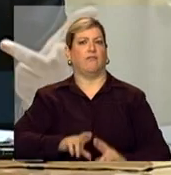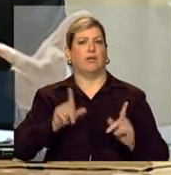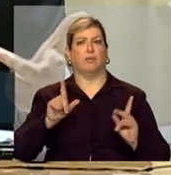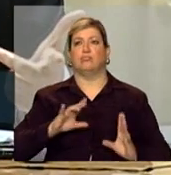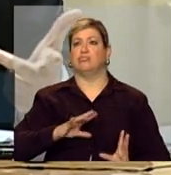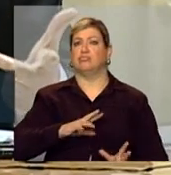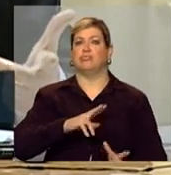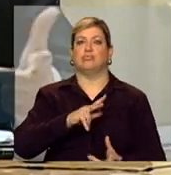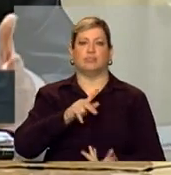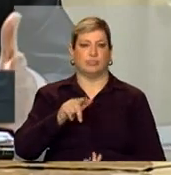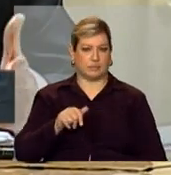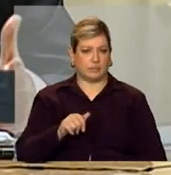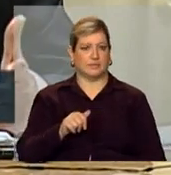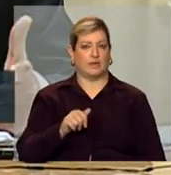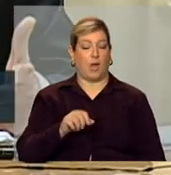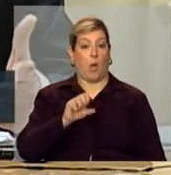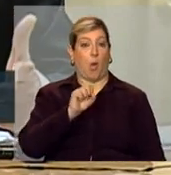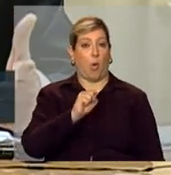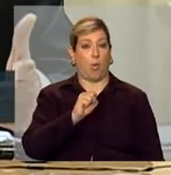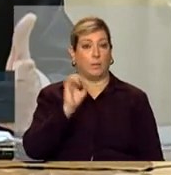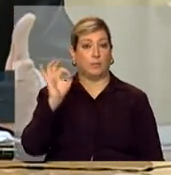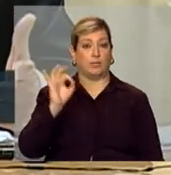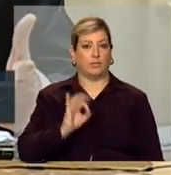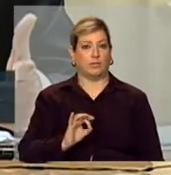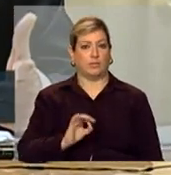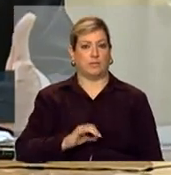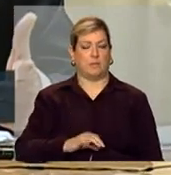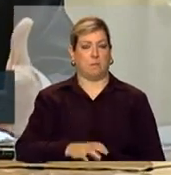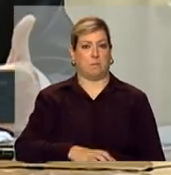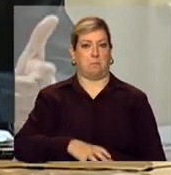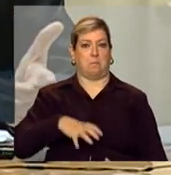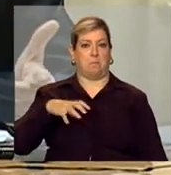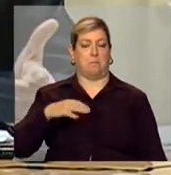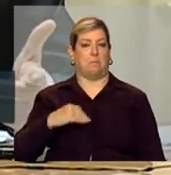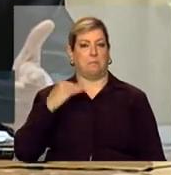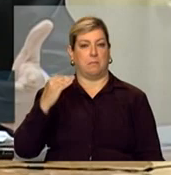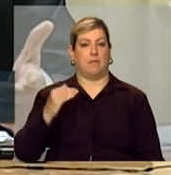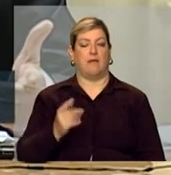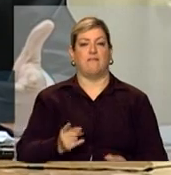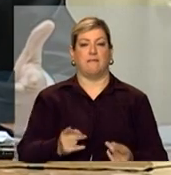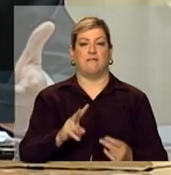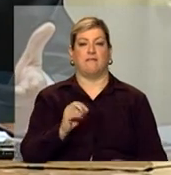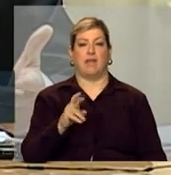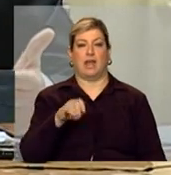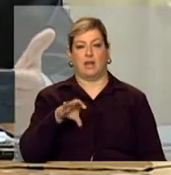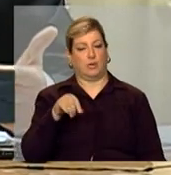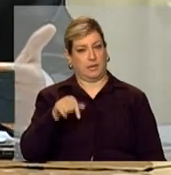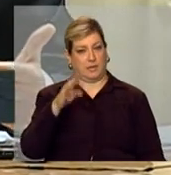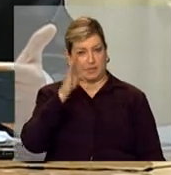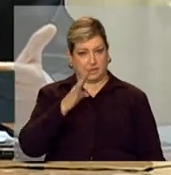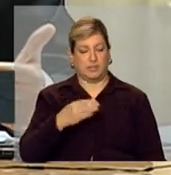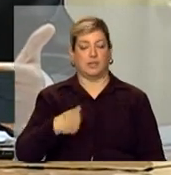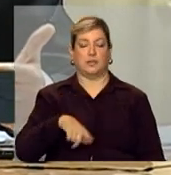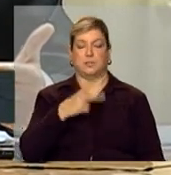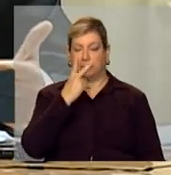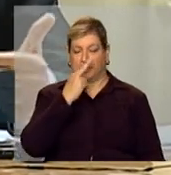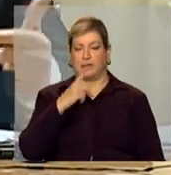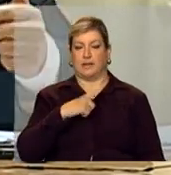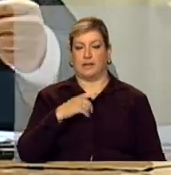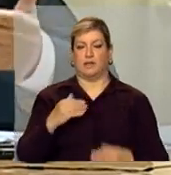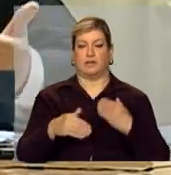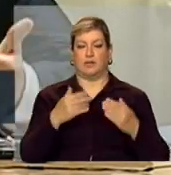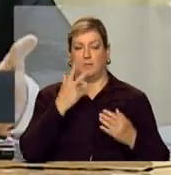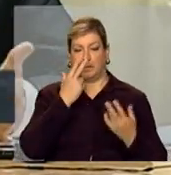mundo todo não é crescer 88% as vendas ao varejo no Brasil e nós deveremos ter um desempenho semelhante